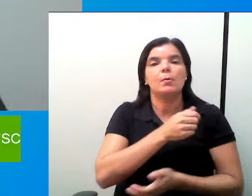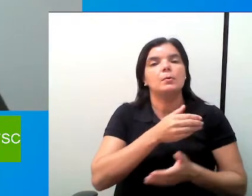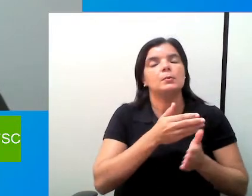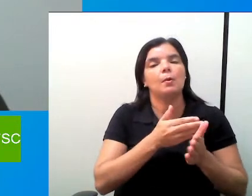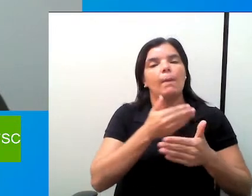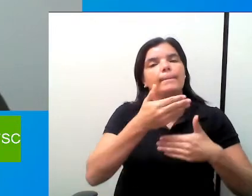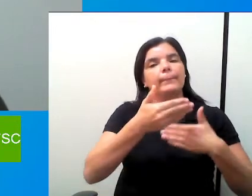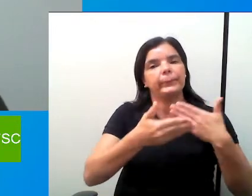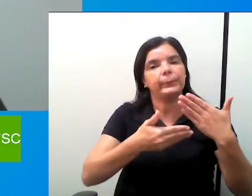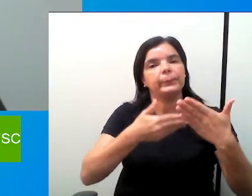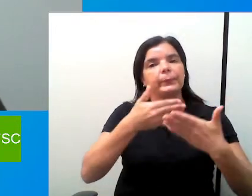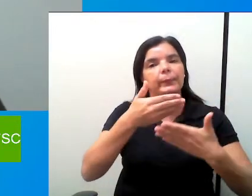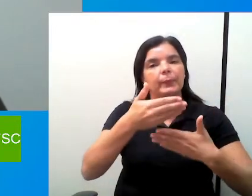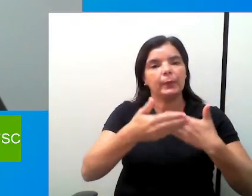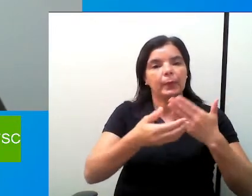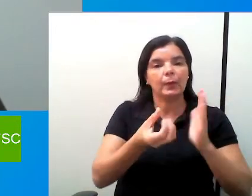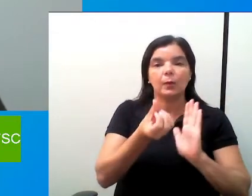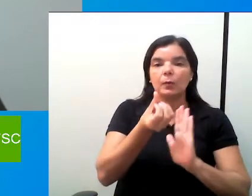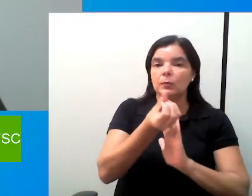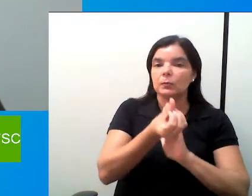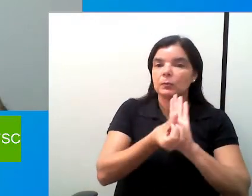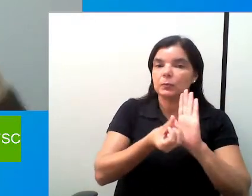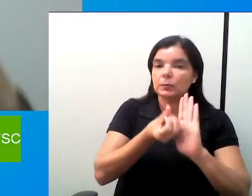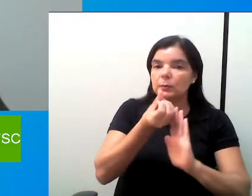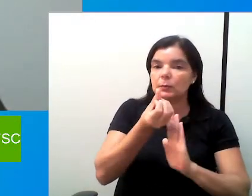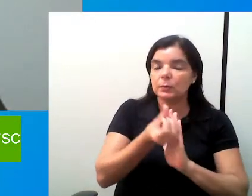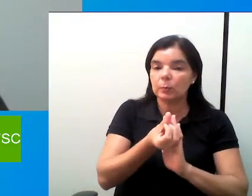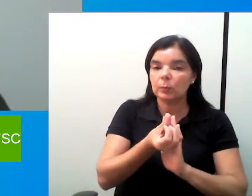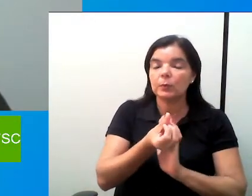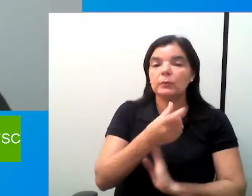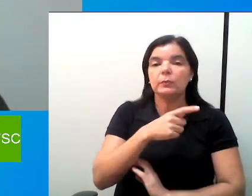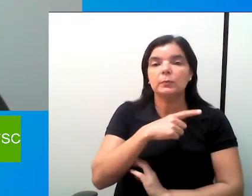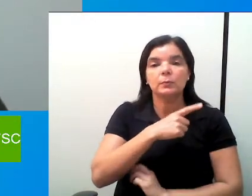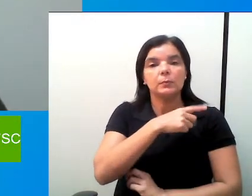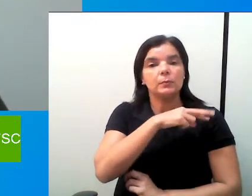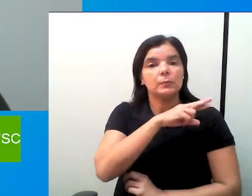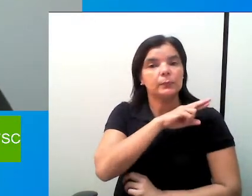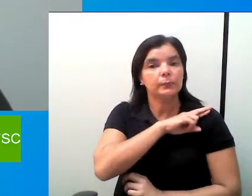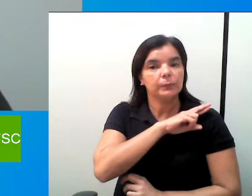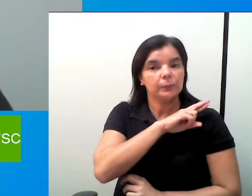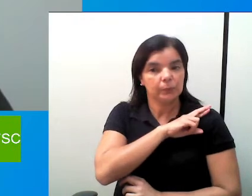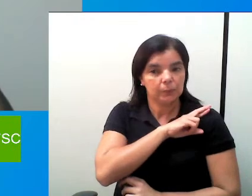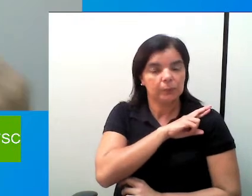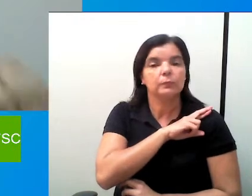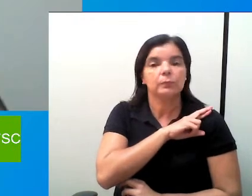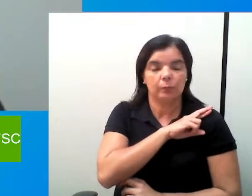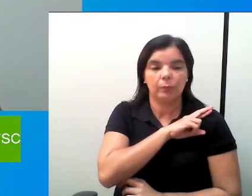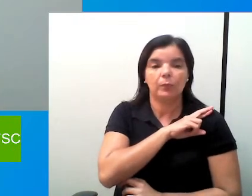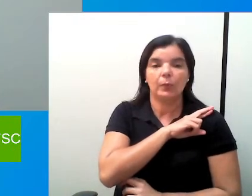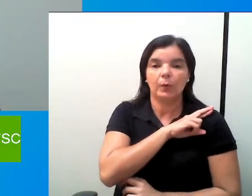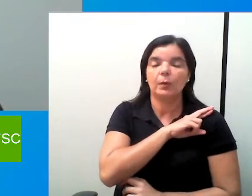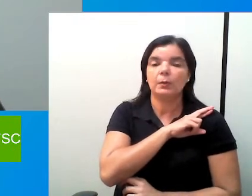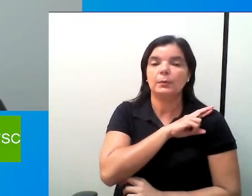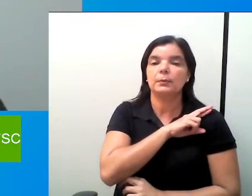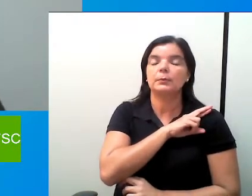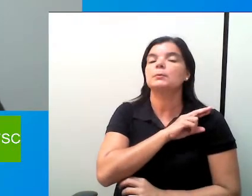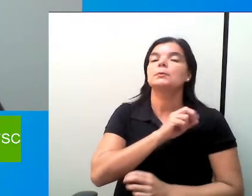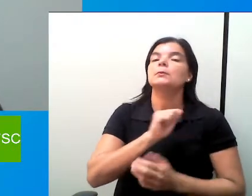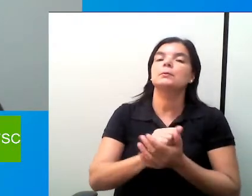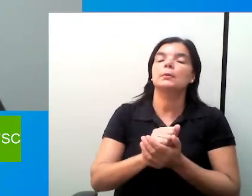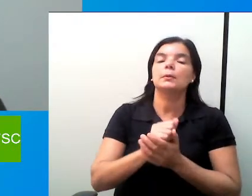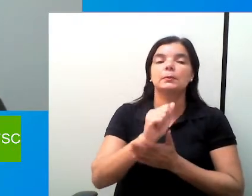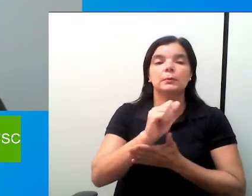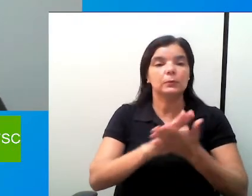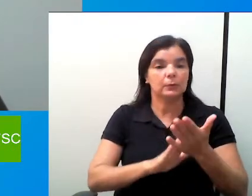semestre, eles vão assumindo uma responsabilidade maior nos eventos e nas atividades que são escolhidas